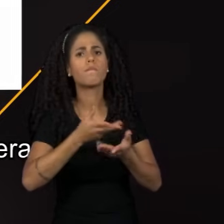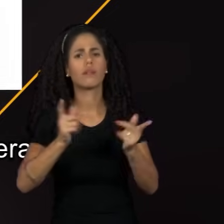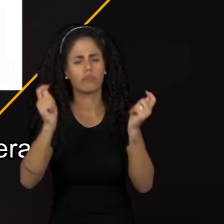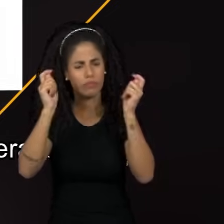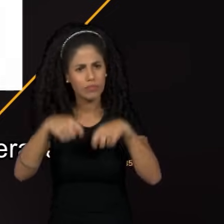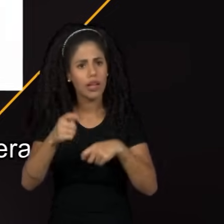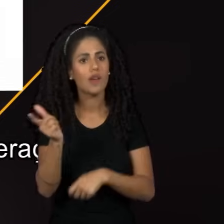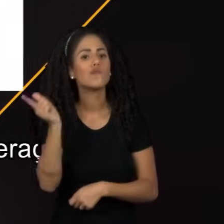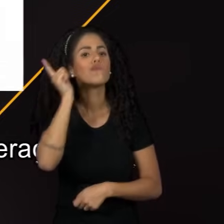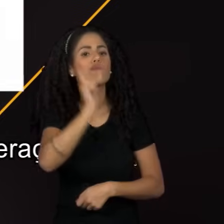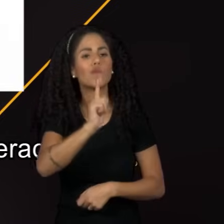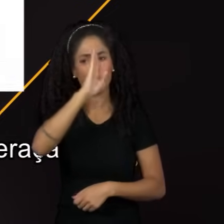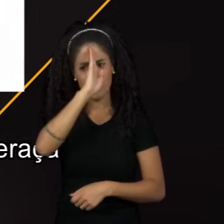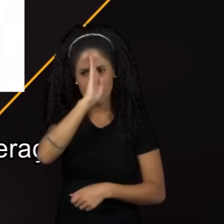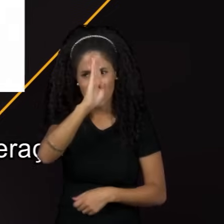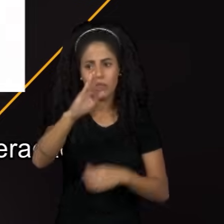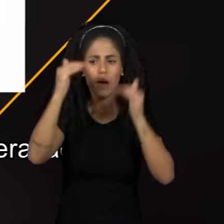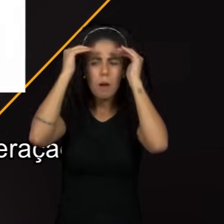unilateralmente nos